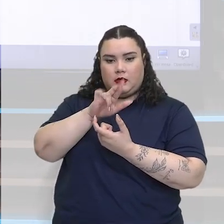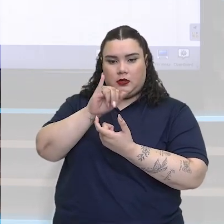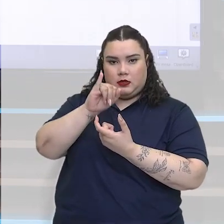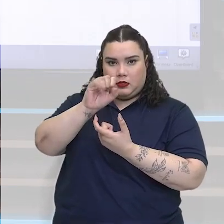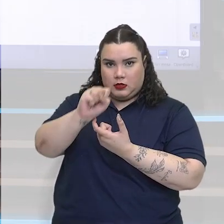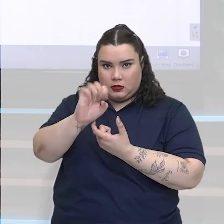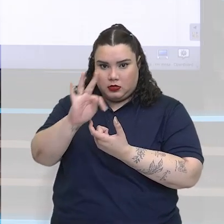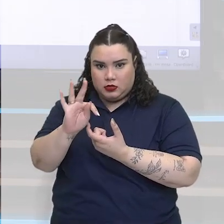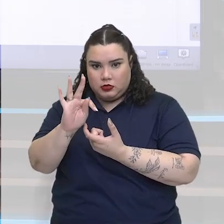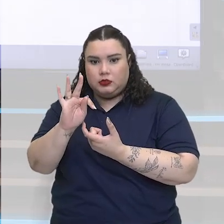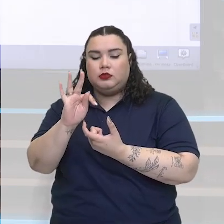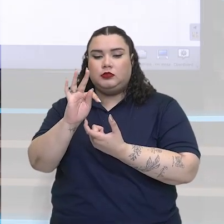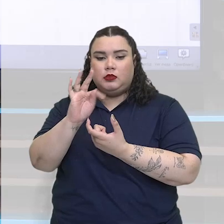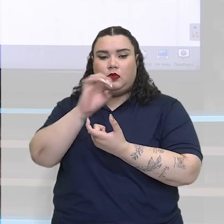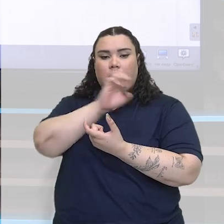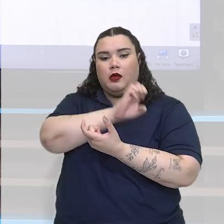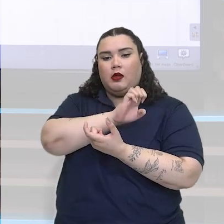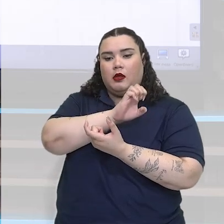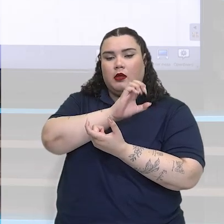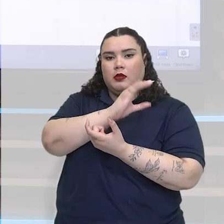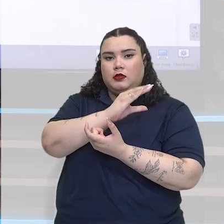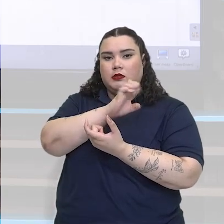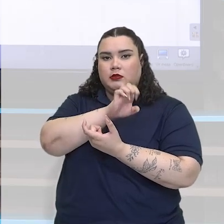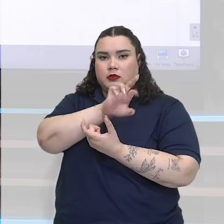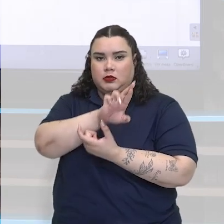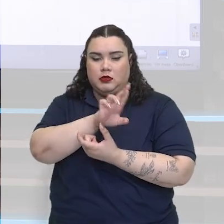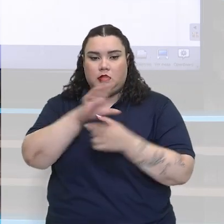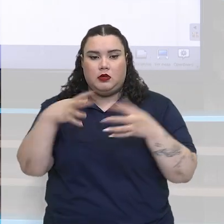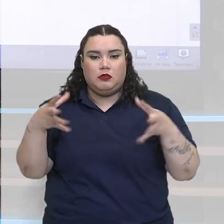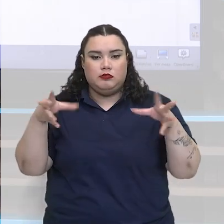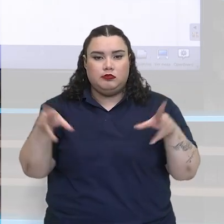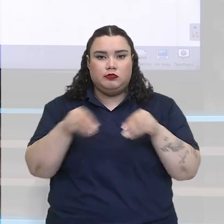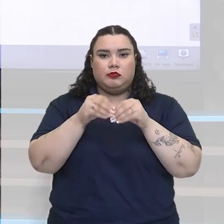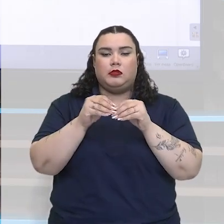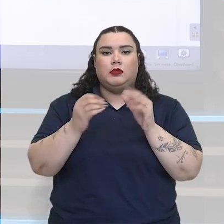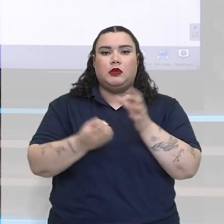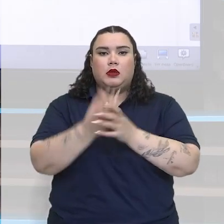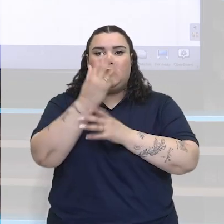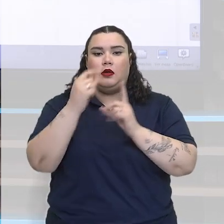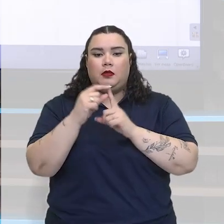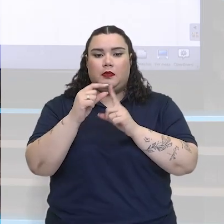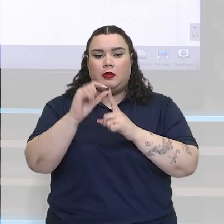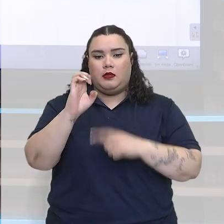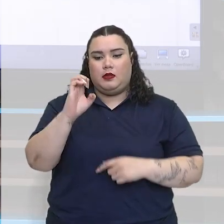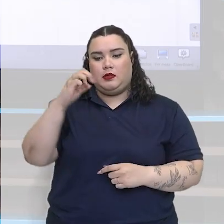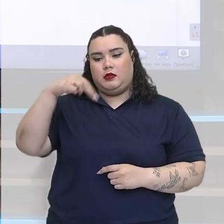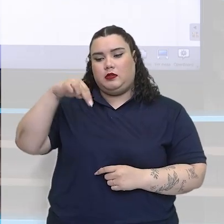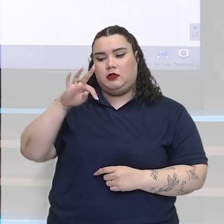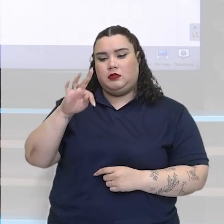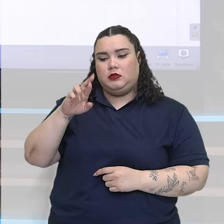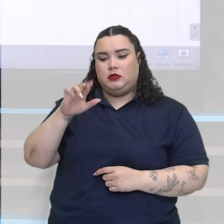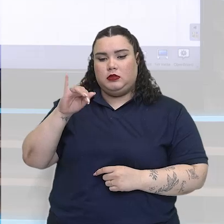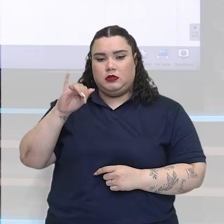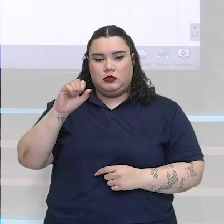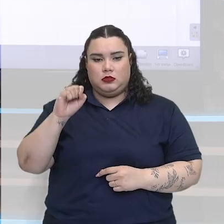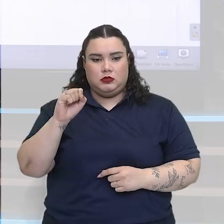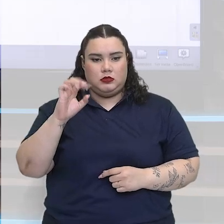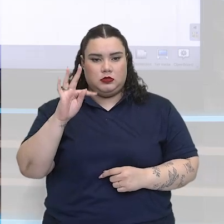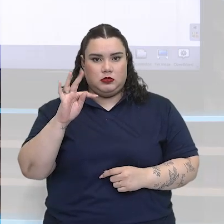eles simultaneamente, ao mesmo tempo, olha o resultado. Eu tenho a palavra entristecer.